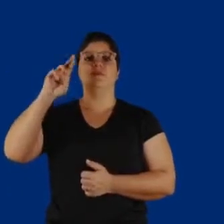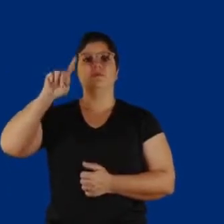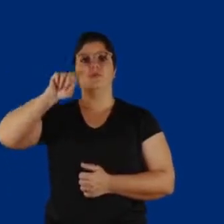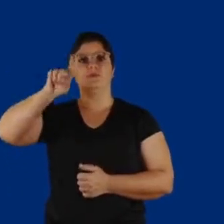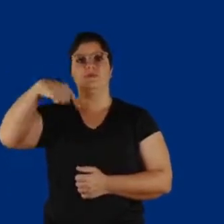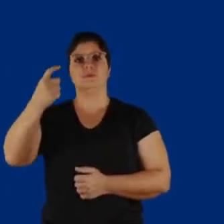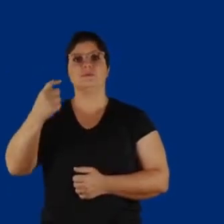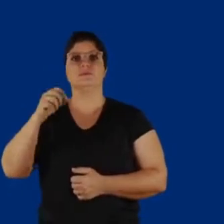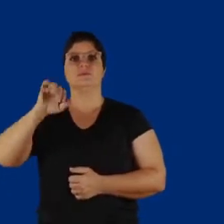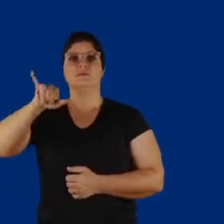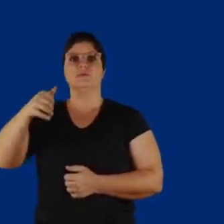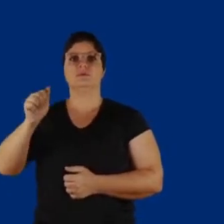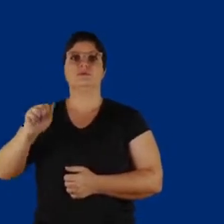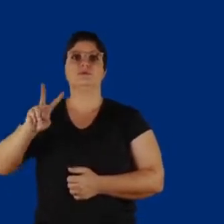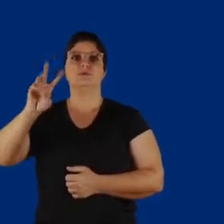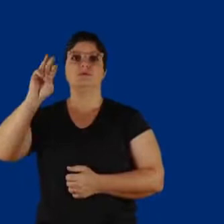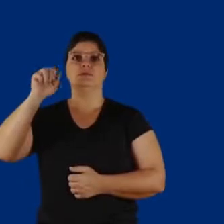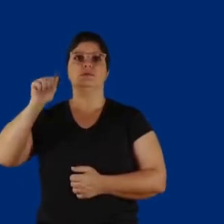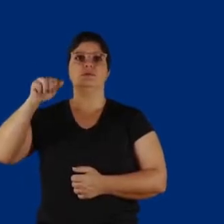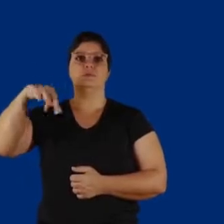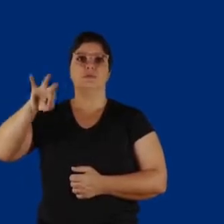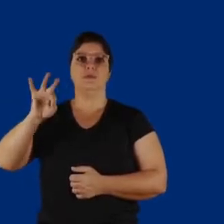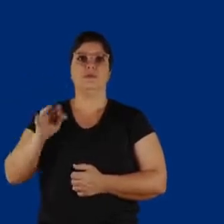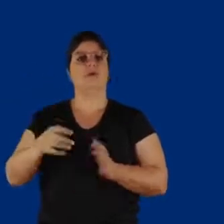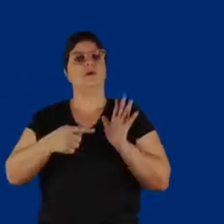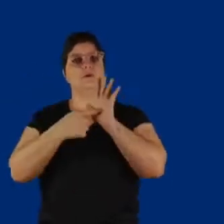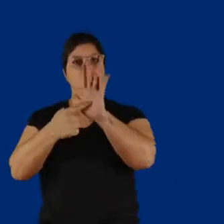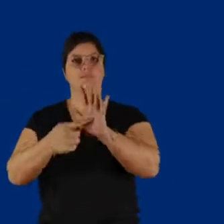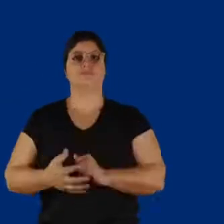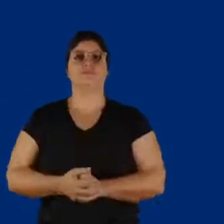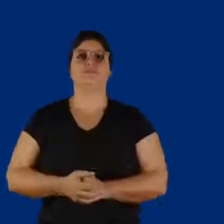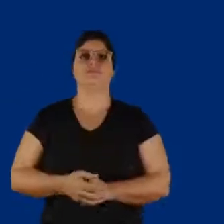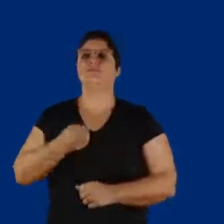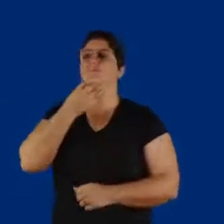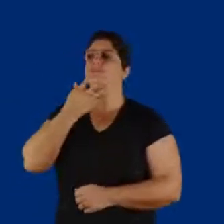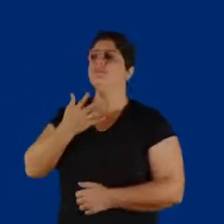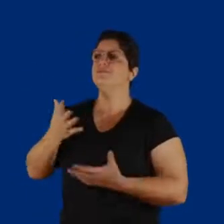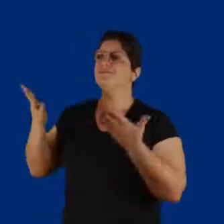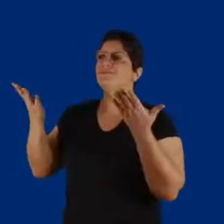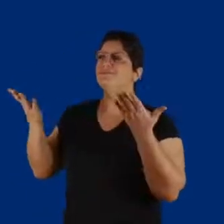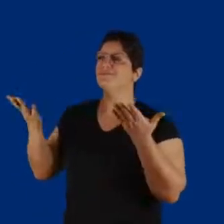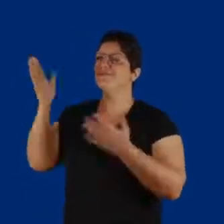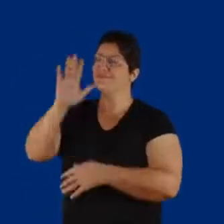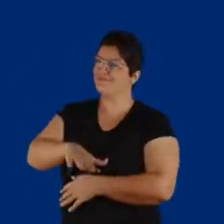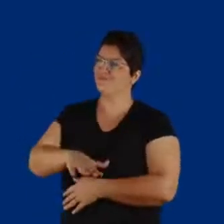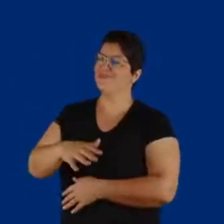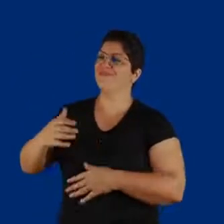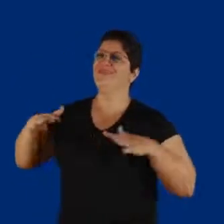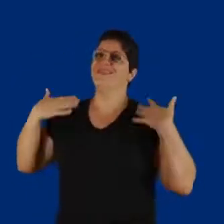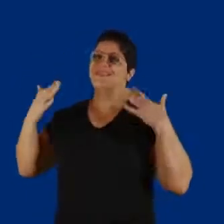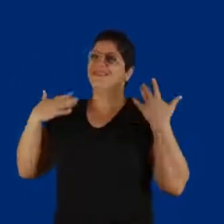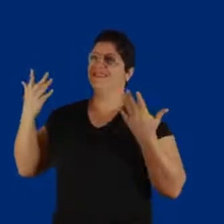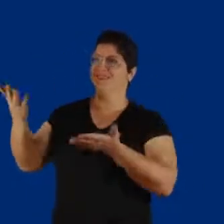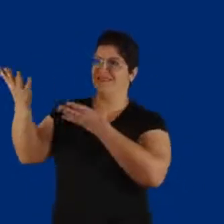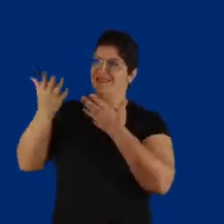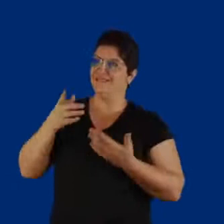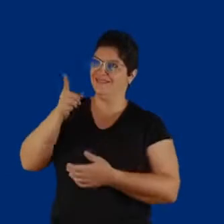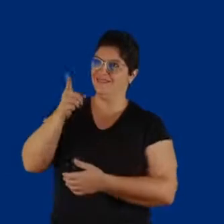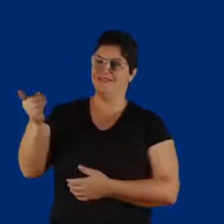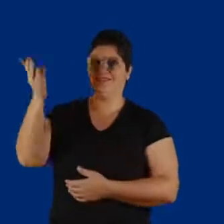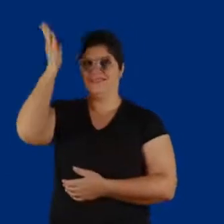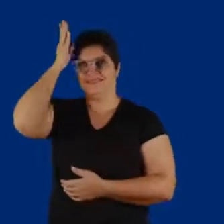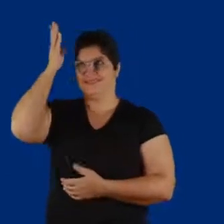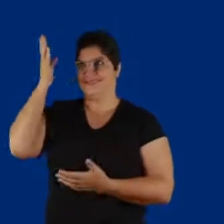exibição. Seja bem-vindo, Vitor. Boa tarde. É uma alegria para o SESC e todos nós recebê-los aqui hoje.